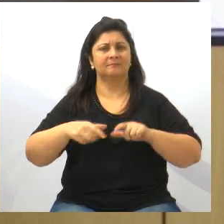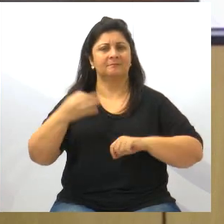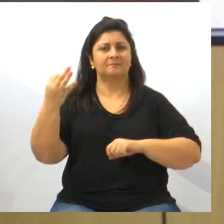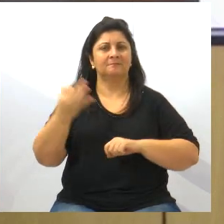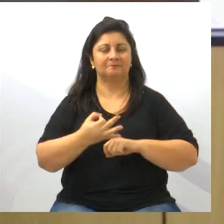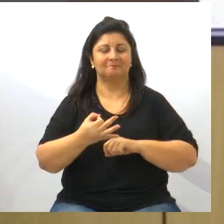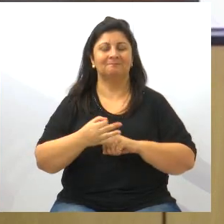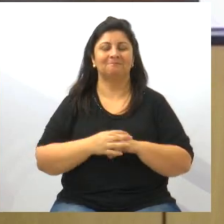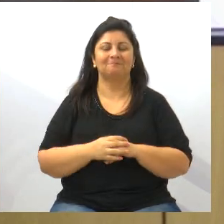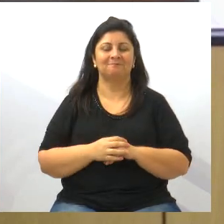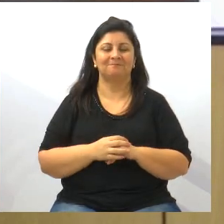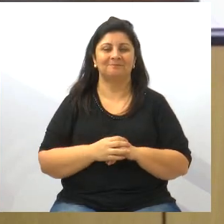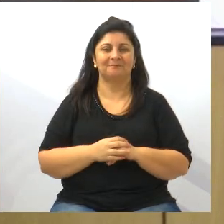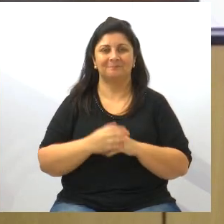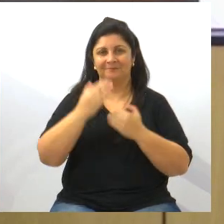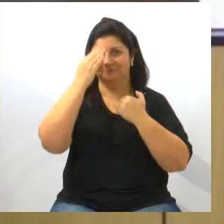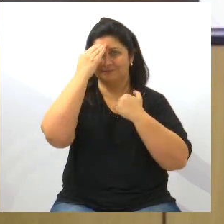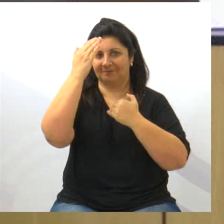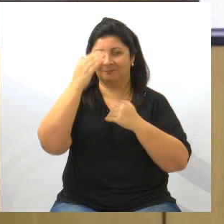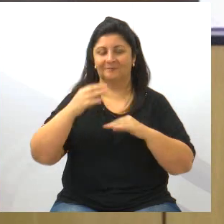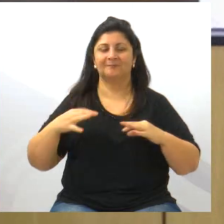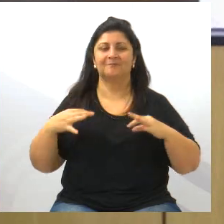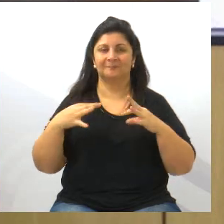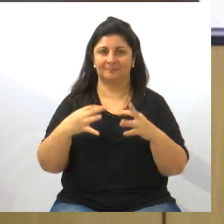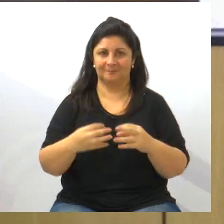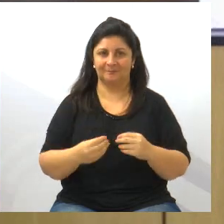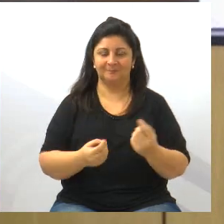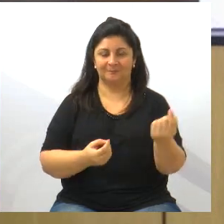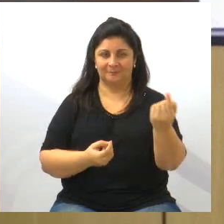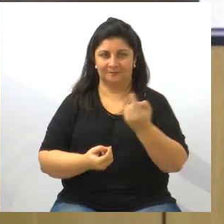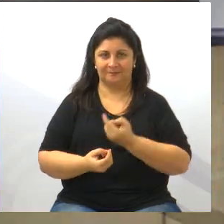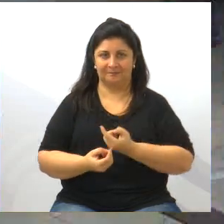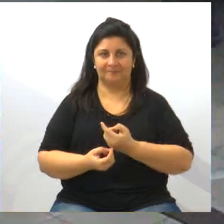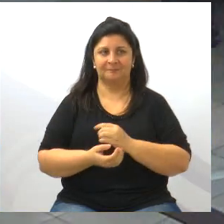nessa noite aqui hoje. Então, muito obrigado a todos pela presença.